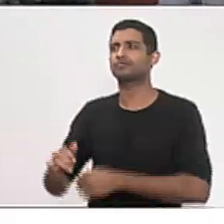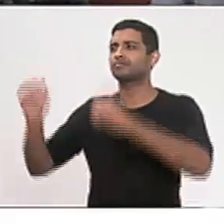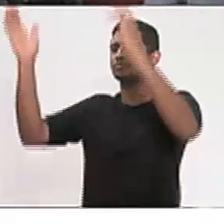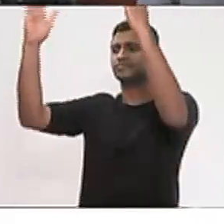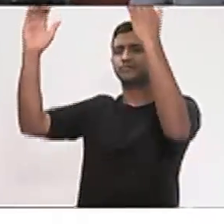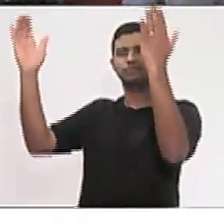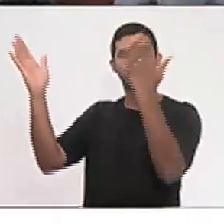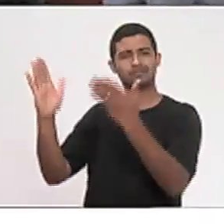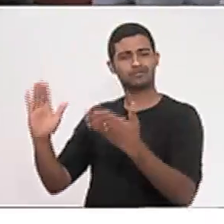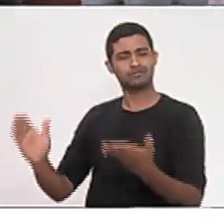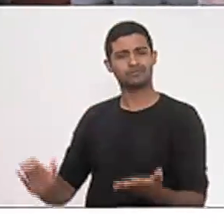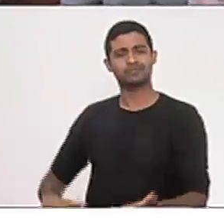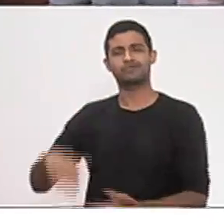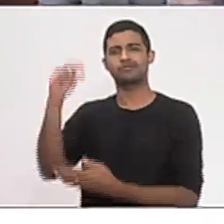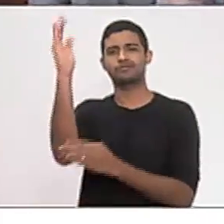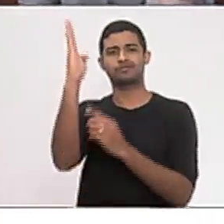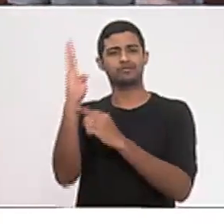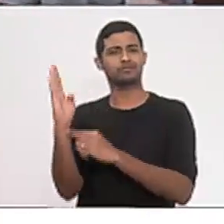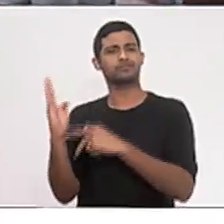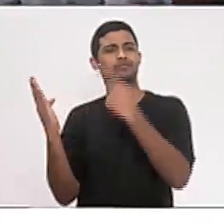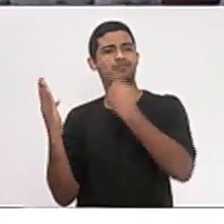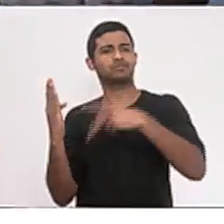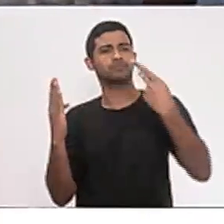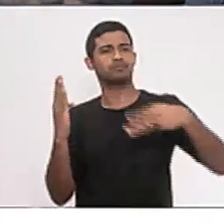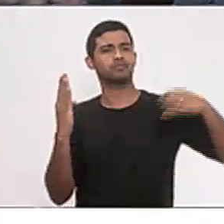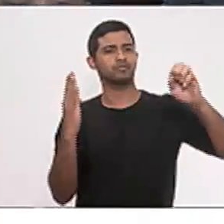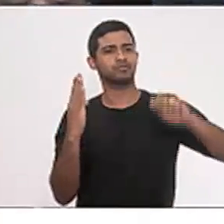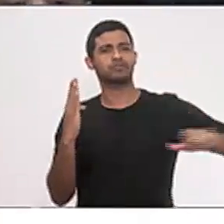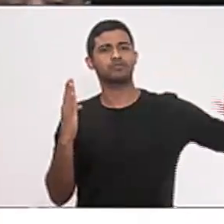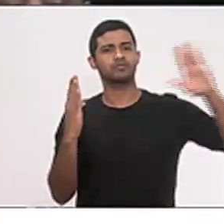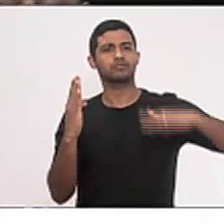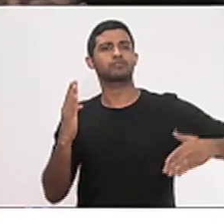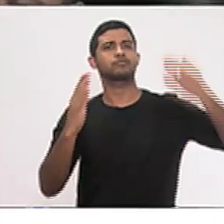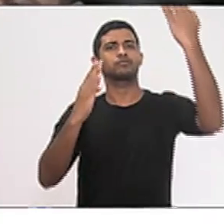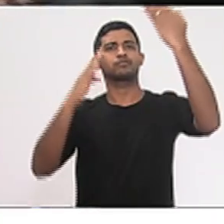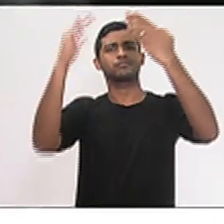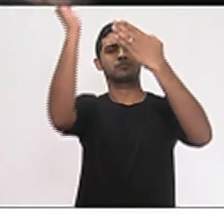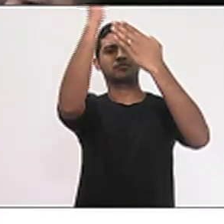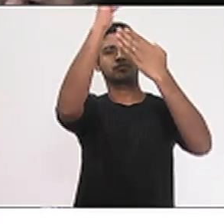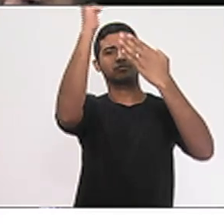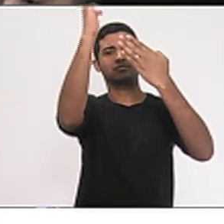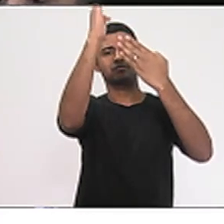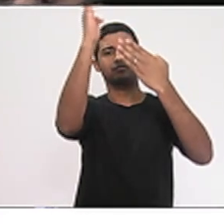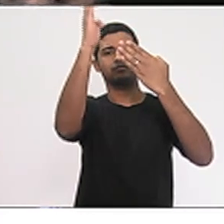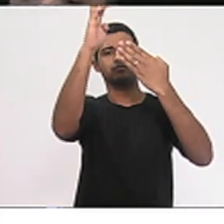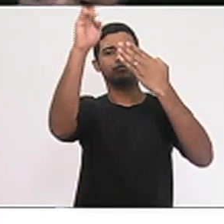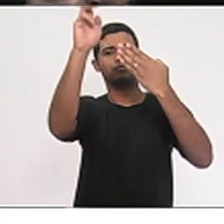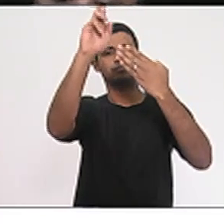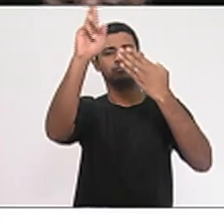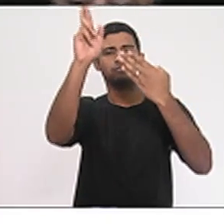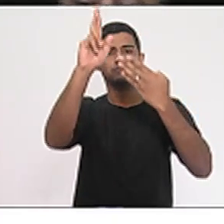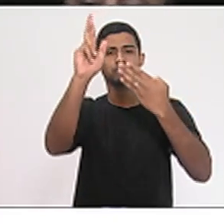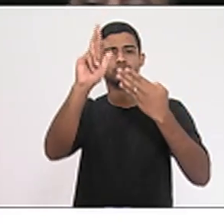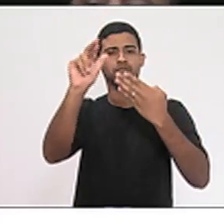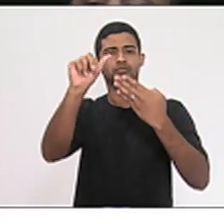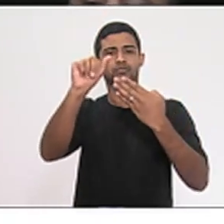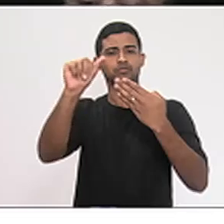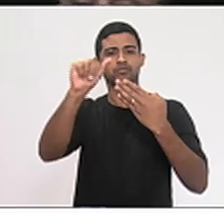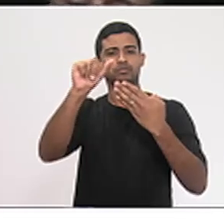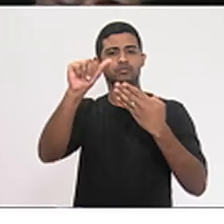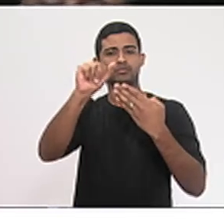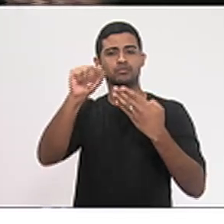mil és do Brasil, ó pátria amada, dos filhos desse sol és mãe gentil, pátria amada